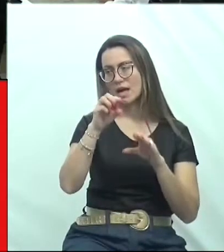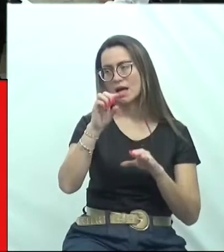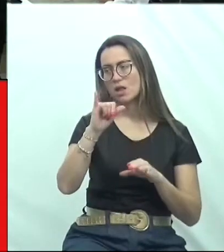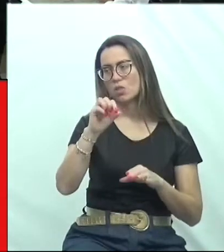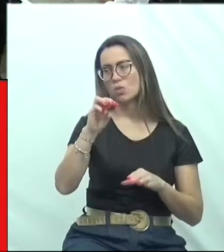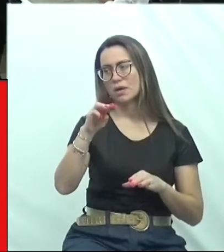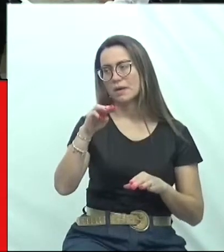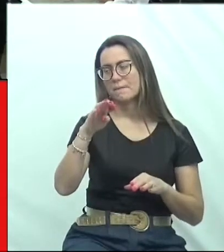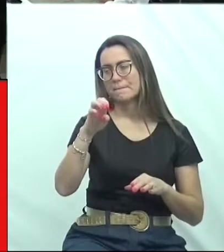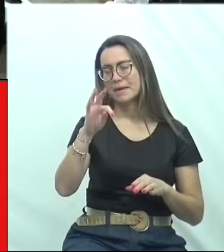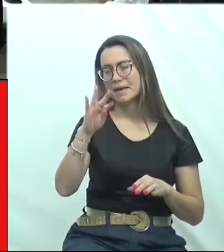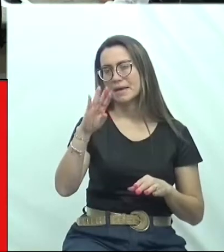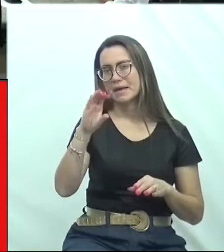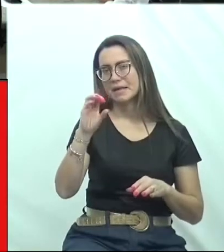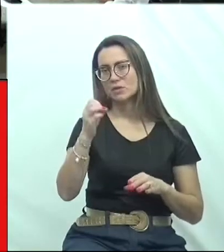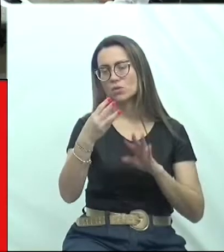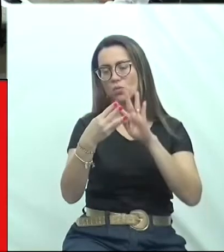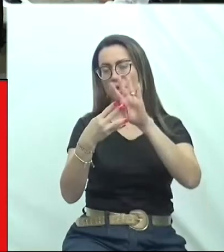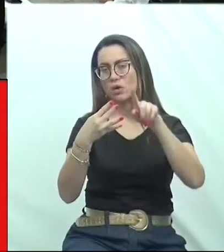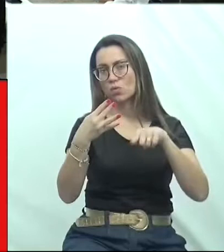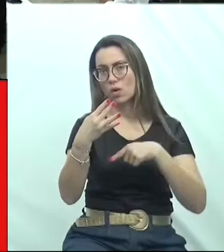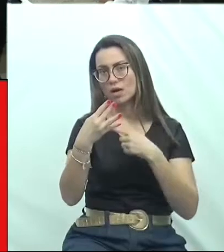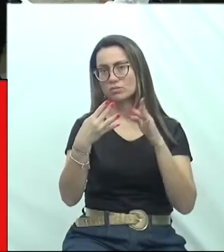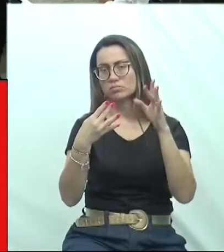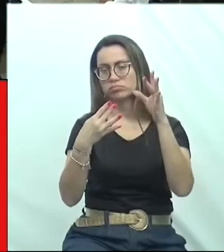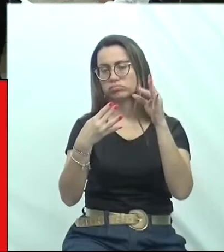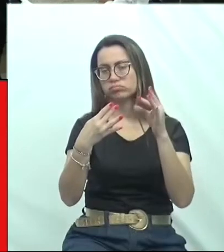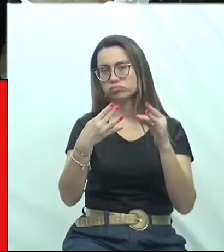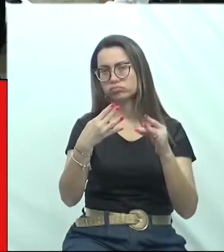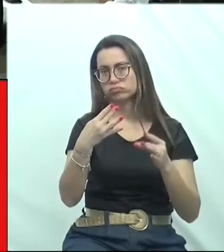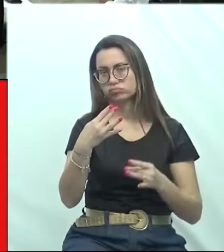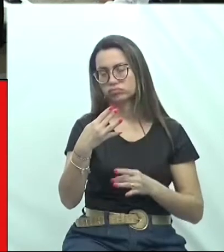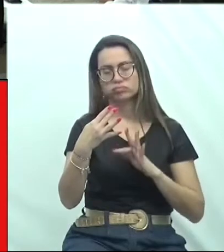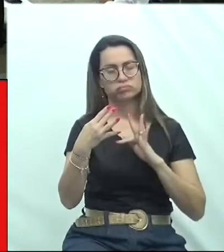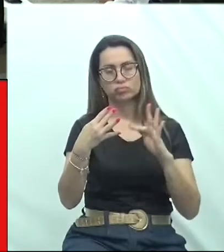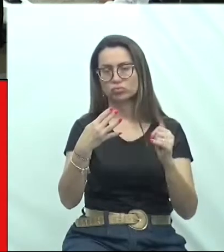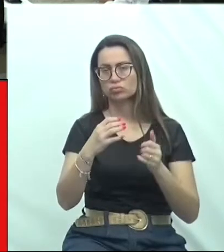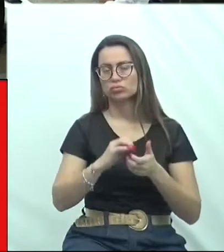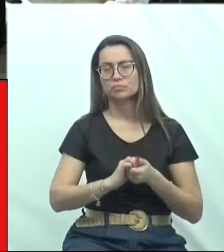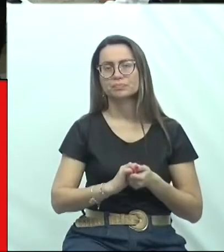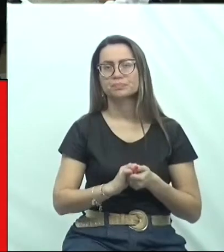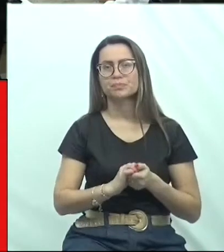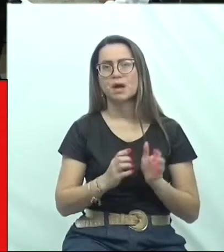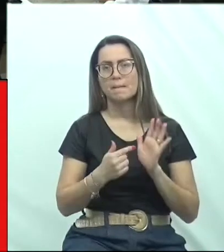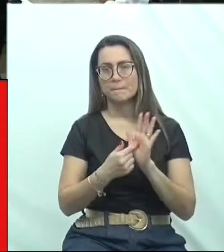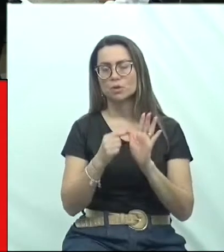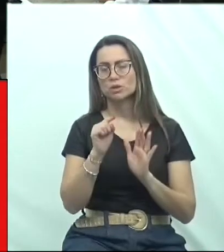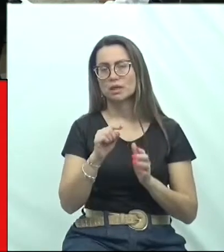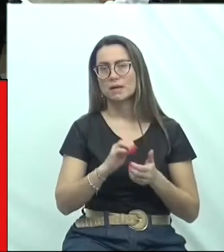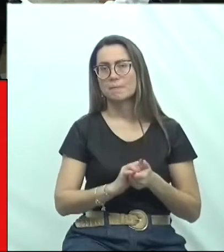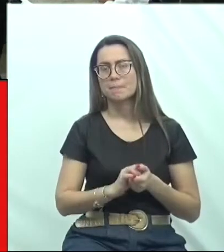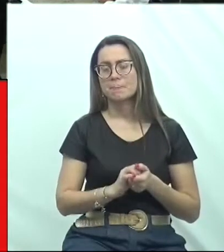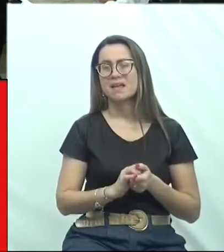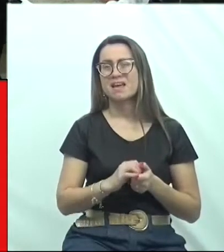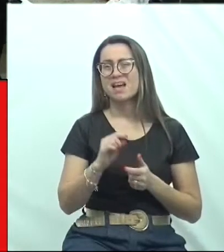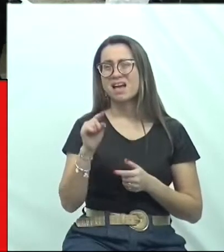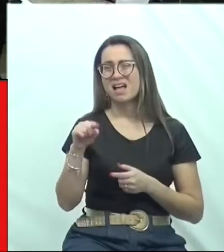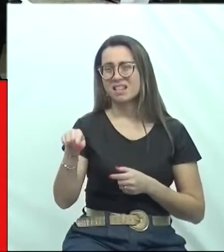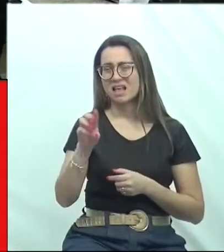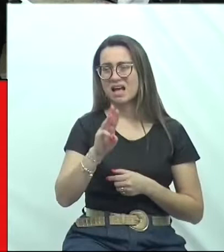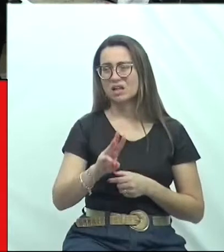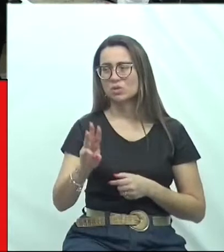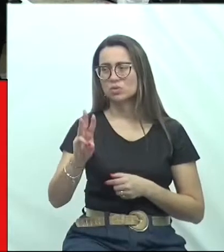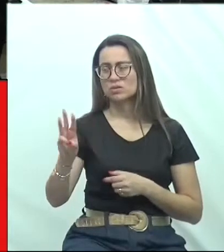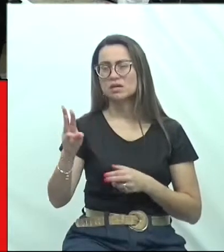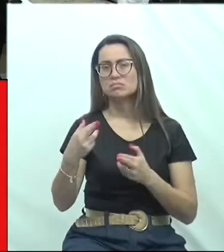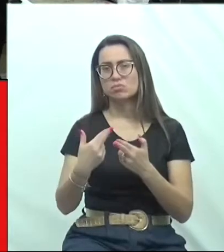em 4 itens, tá? Sobre a questão do eliminador, supressor, bloqueador de ar, eles são bem categóricos em afirmar que não